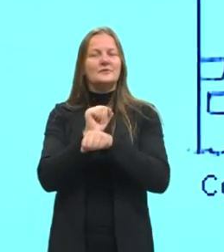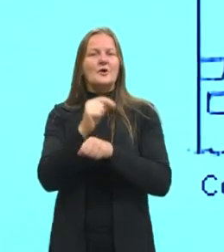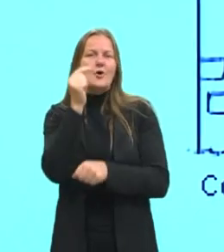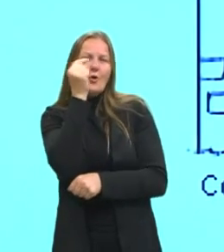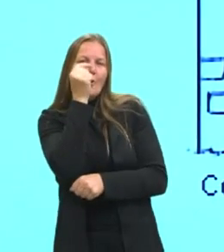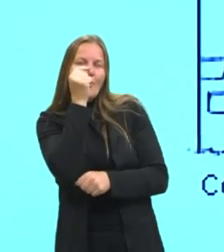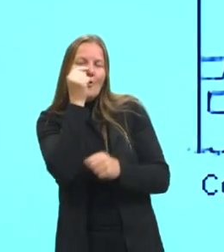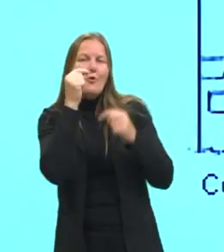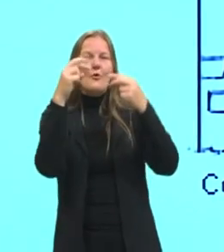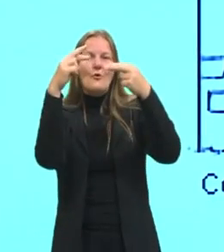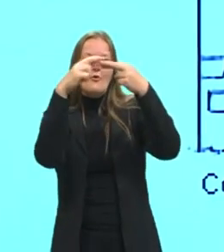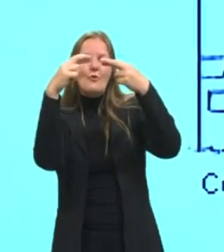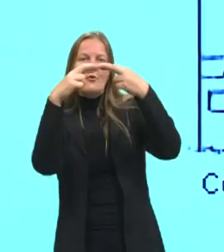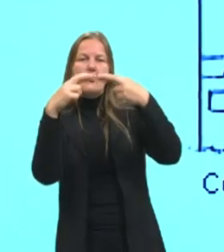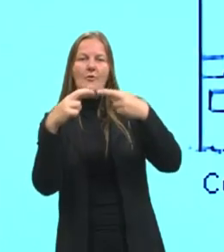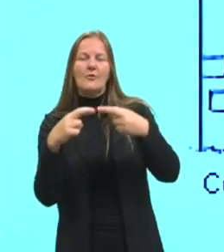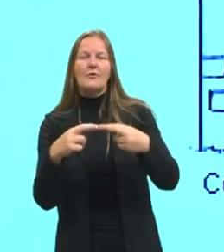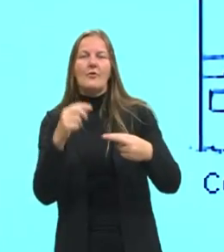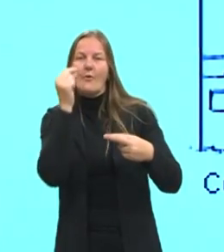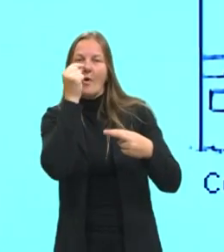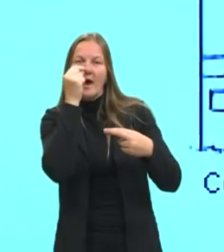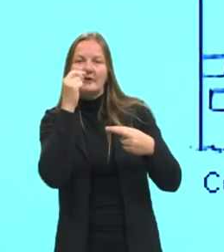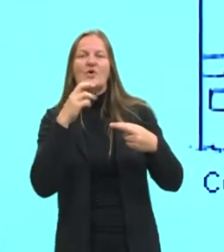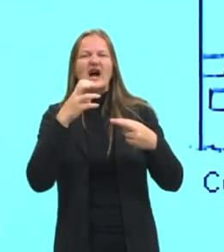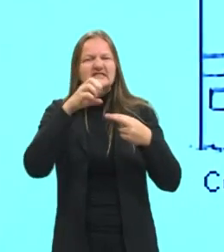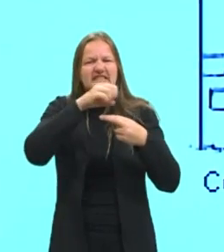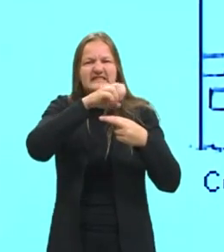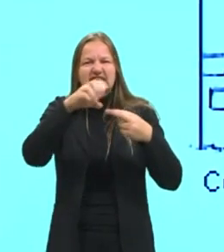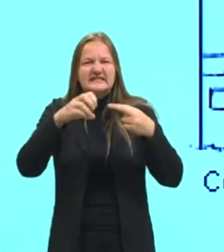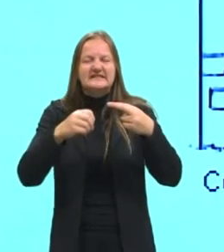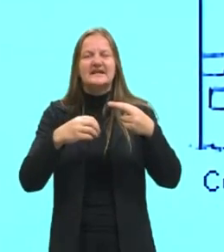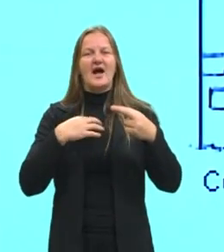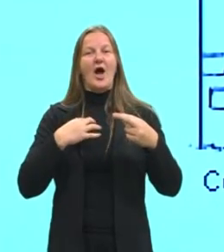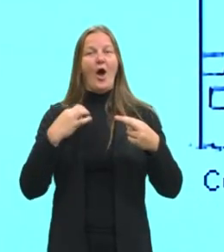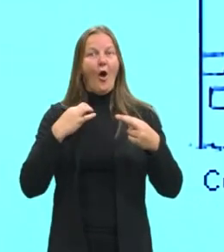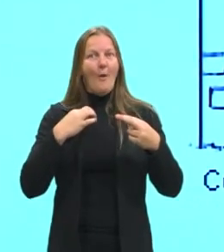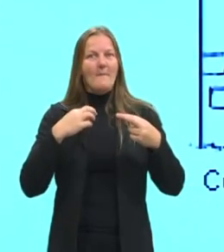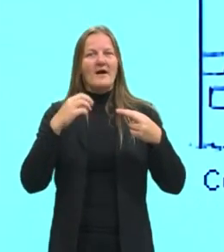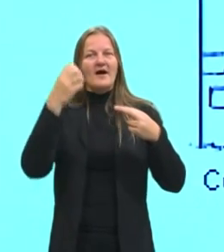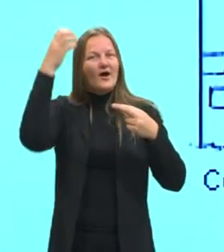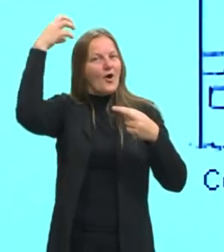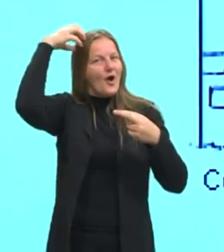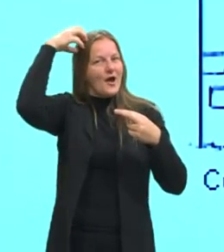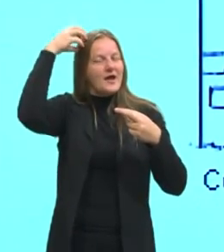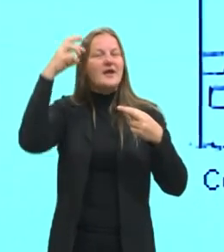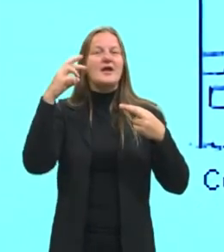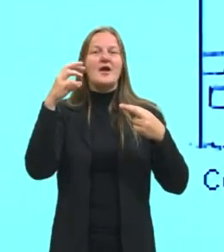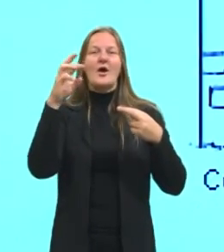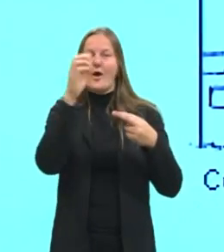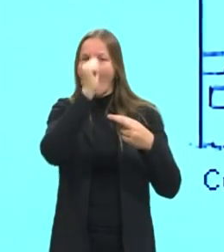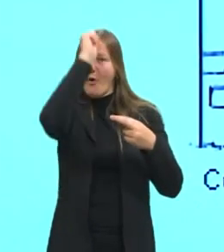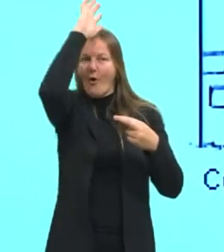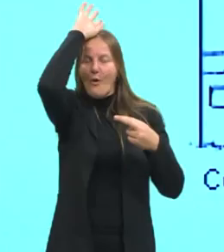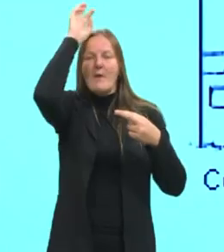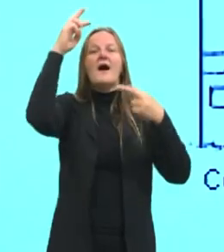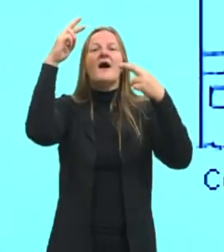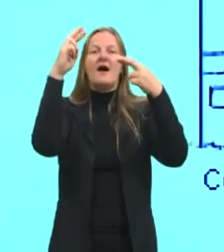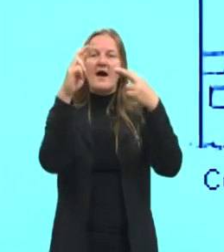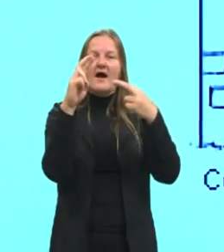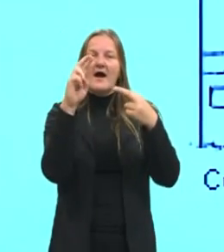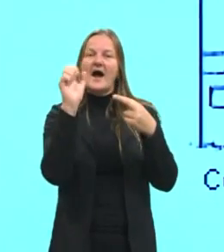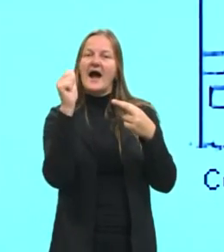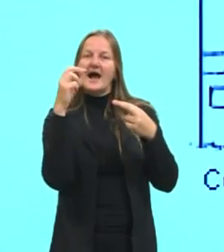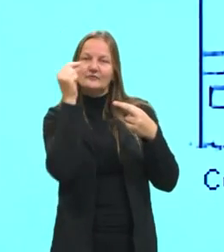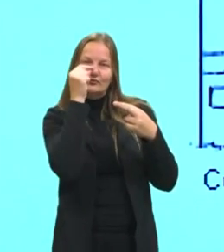roeu a roupa do rei de Roma, né? Então, aqui a gente tem essa repetição do R, né? O